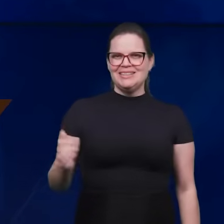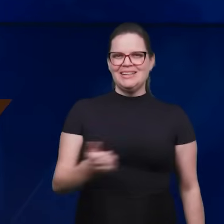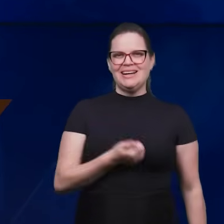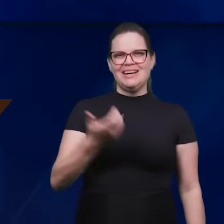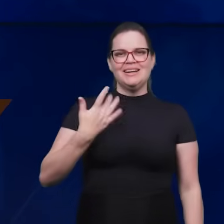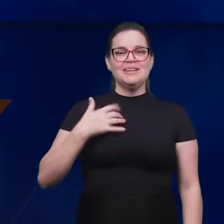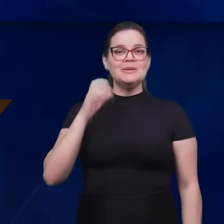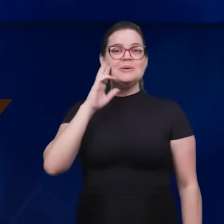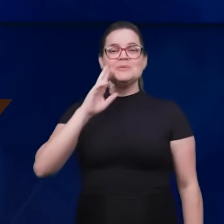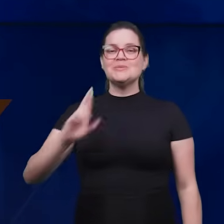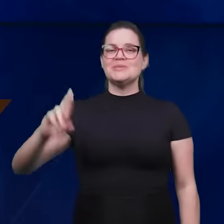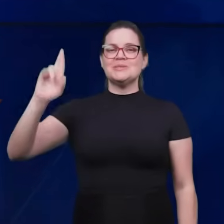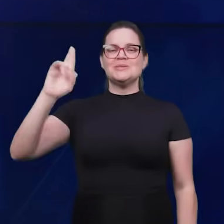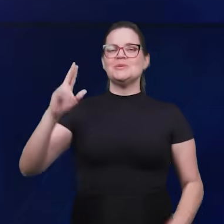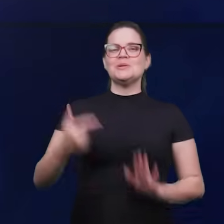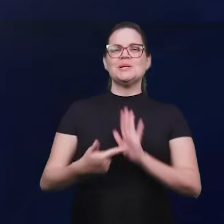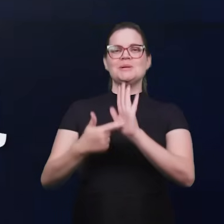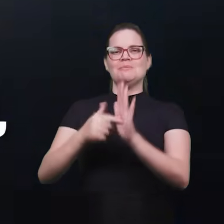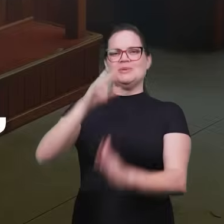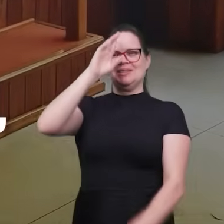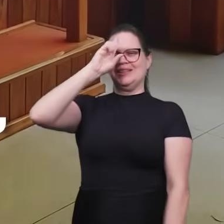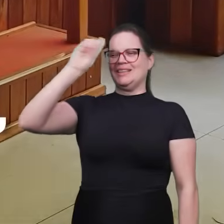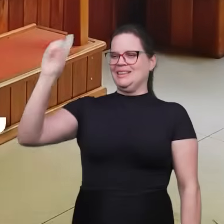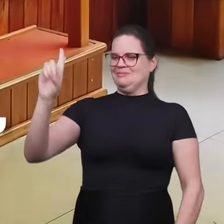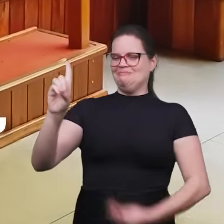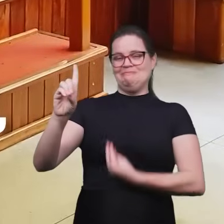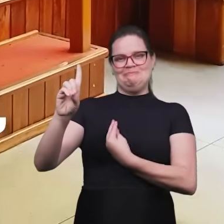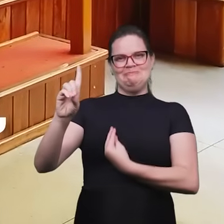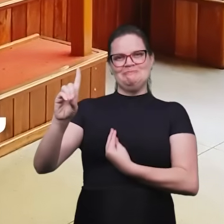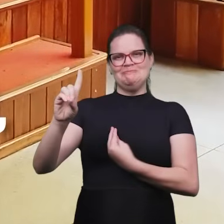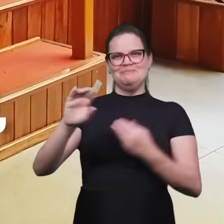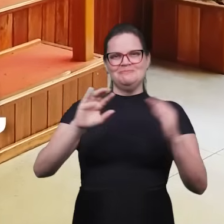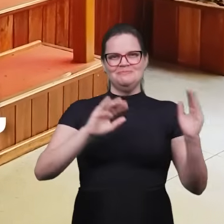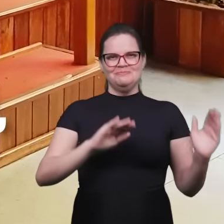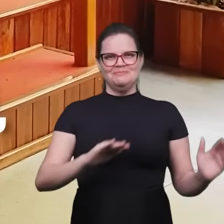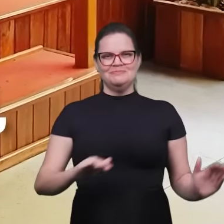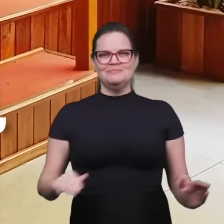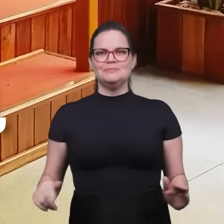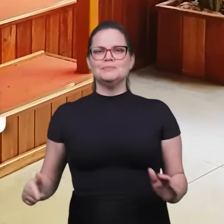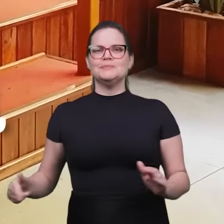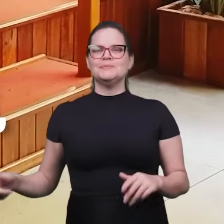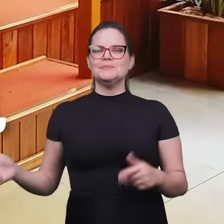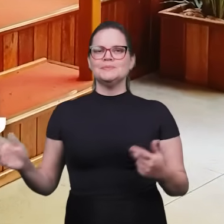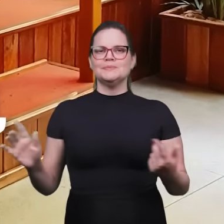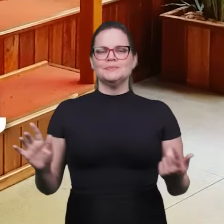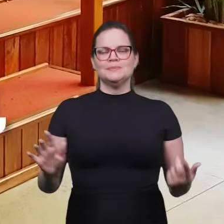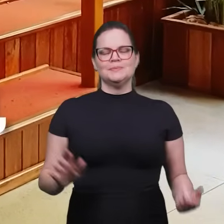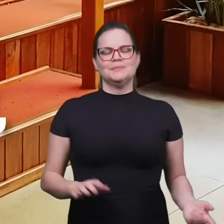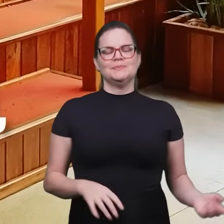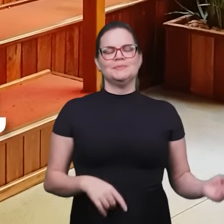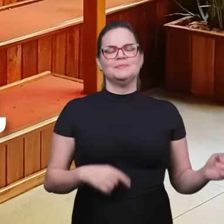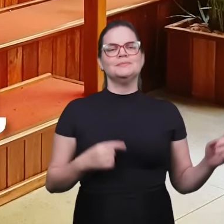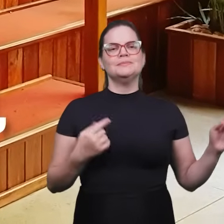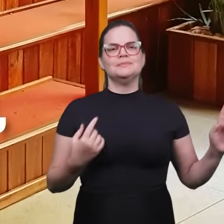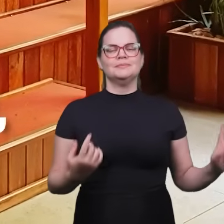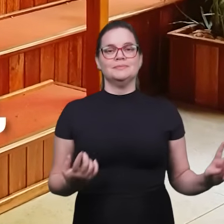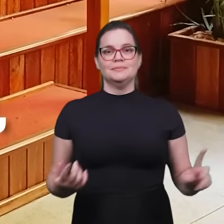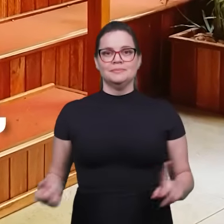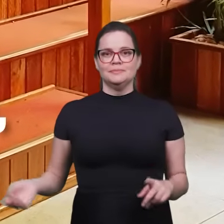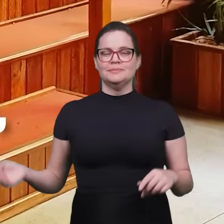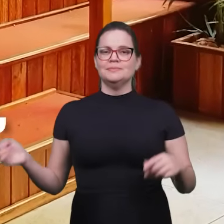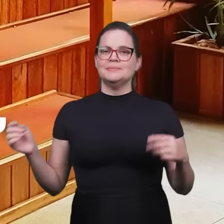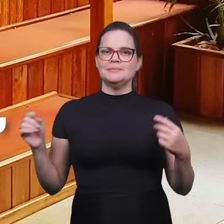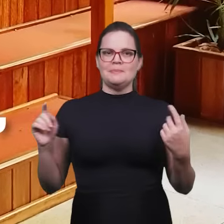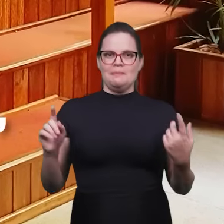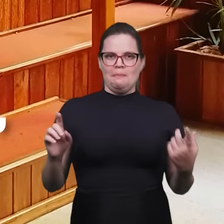hino Deus está no templo. Deus está no templo,